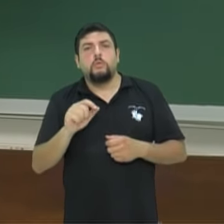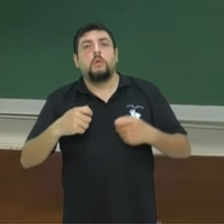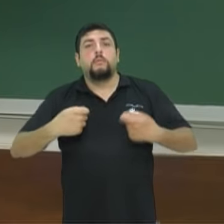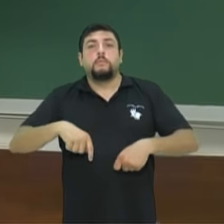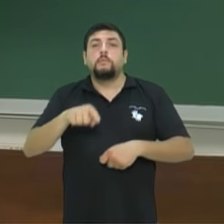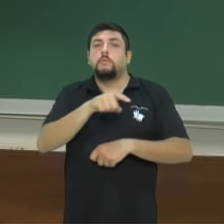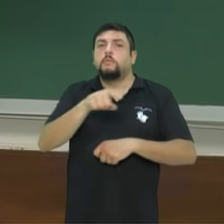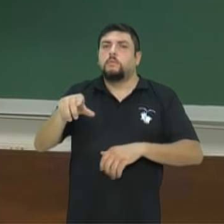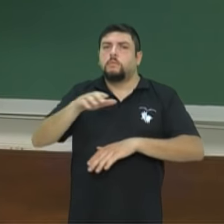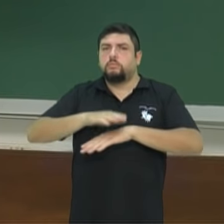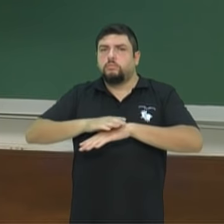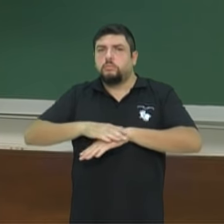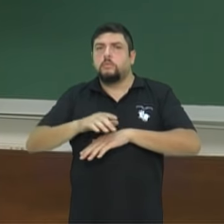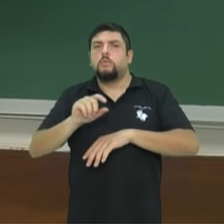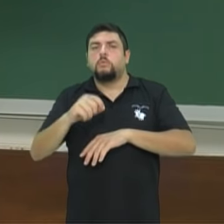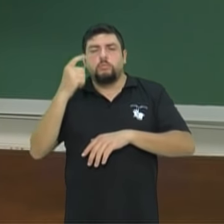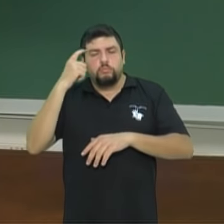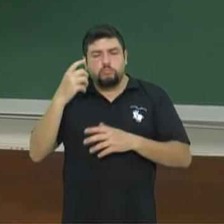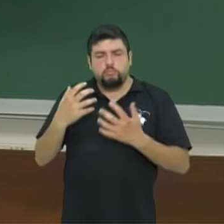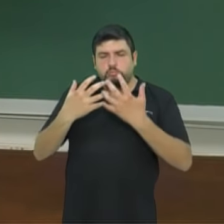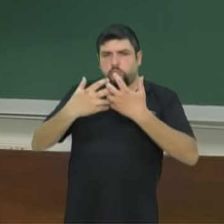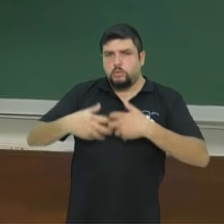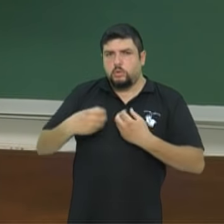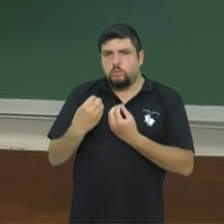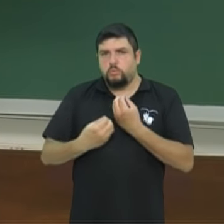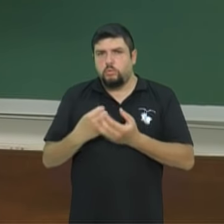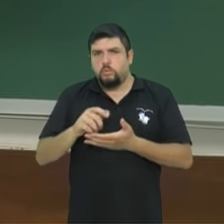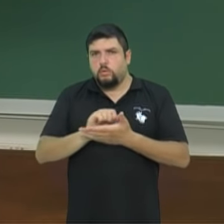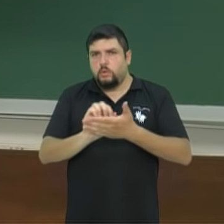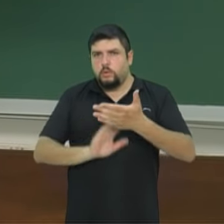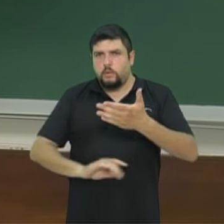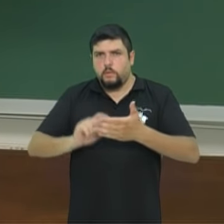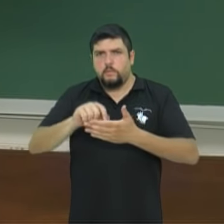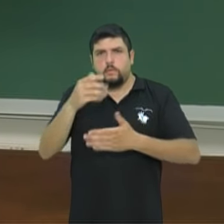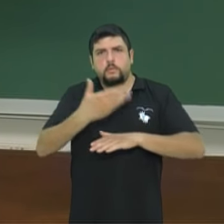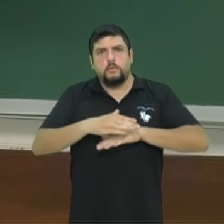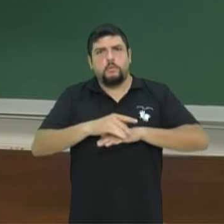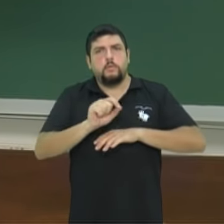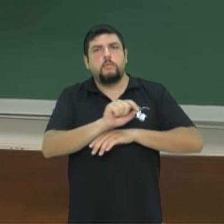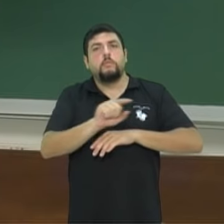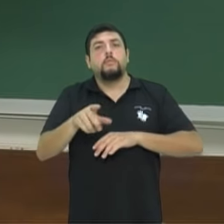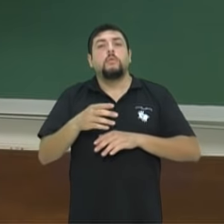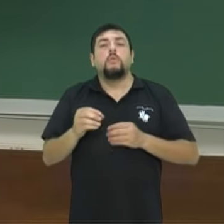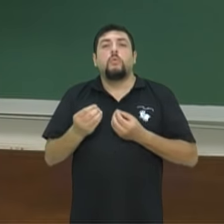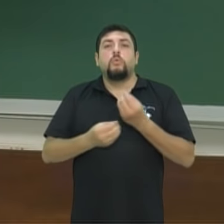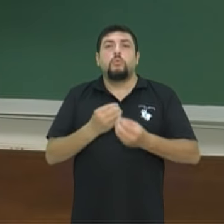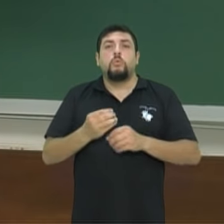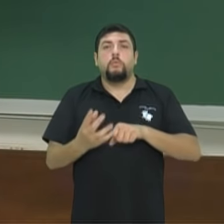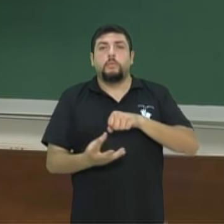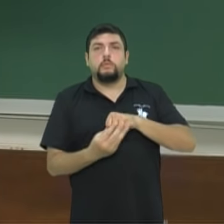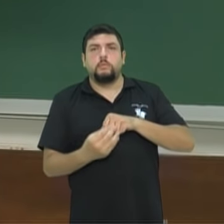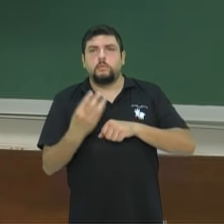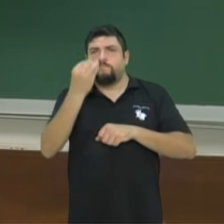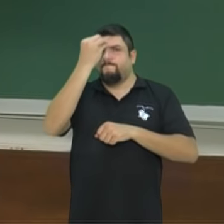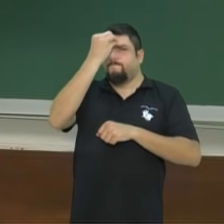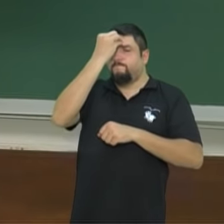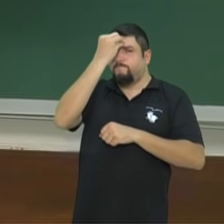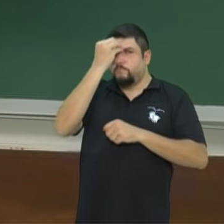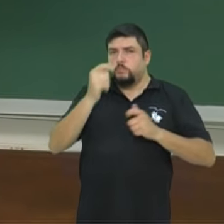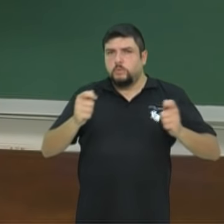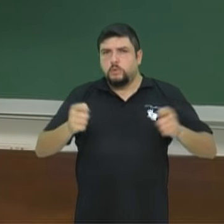exercício mental, né, de reflexão sobre a atividade que foi passada, para que vocês possam, de fato, se apropriar desses conceitos,